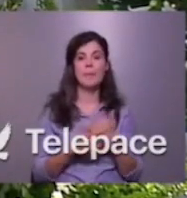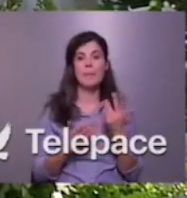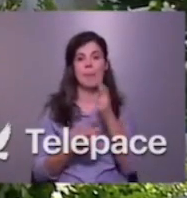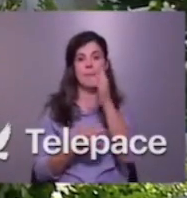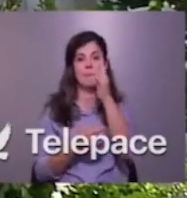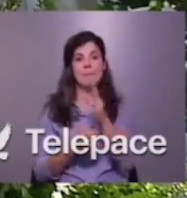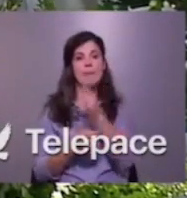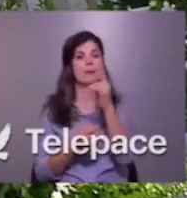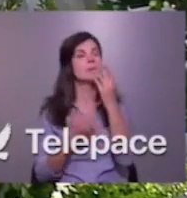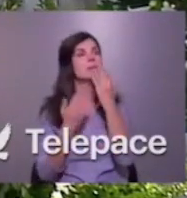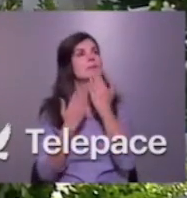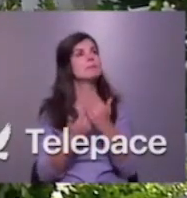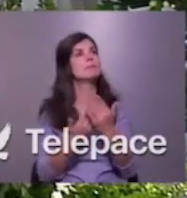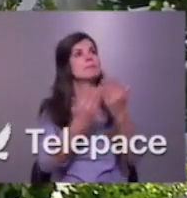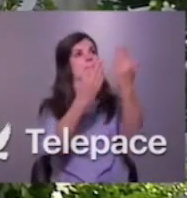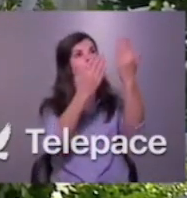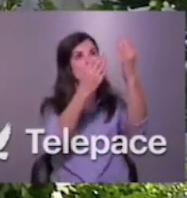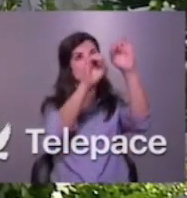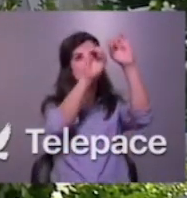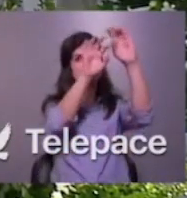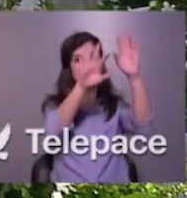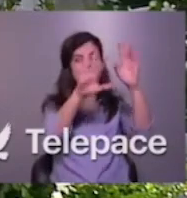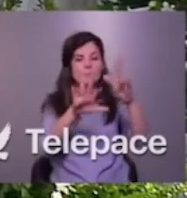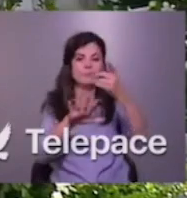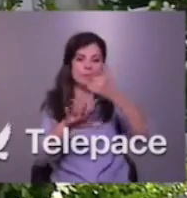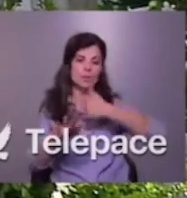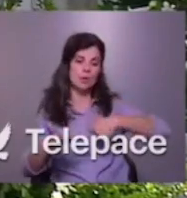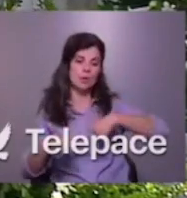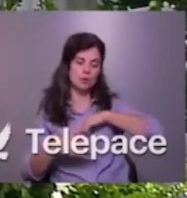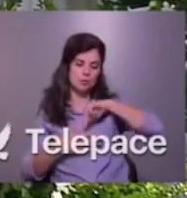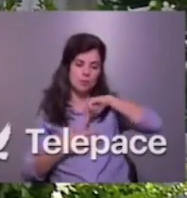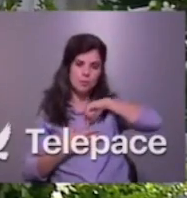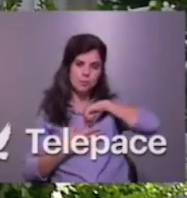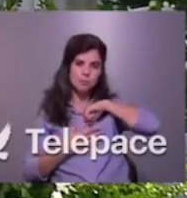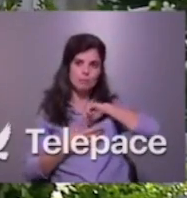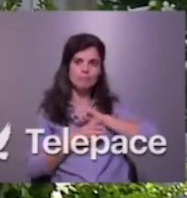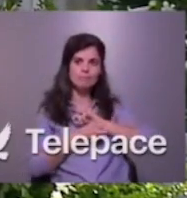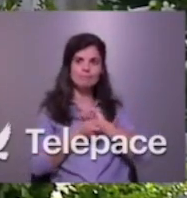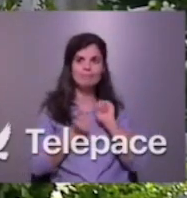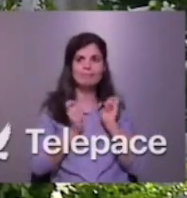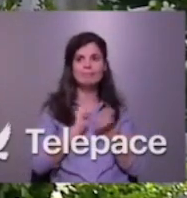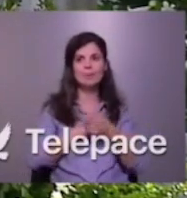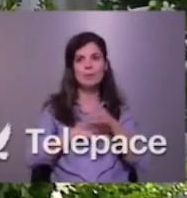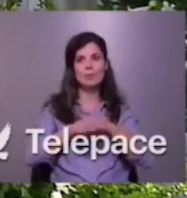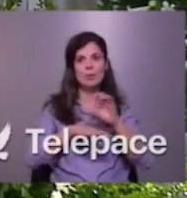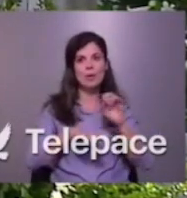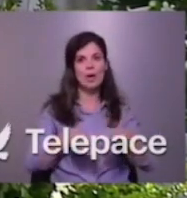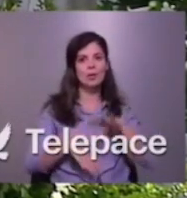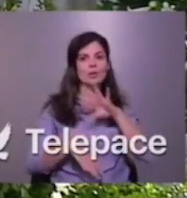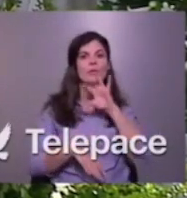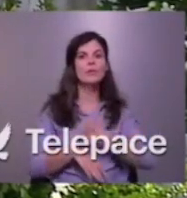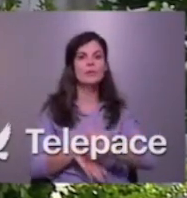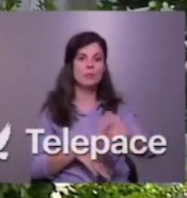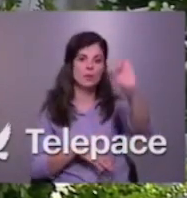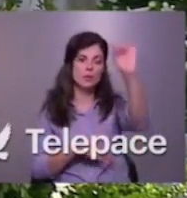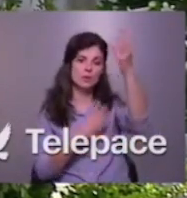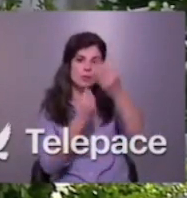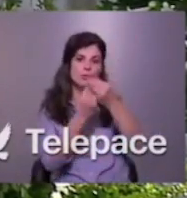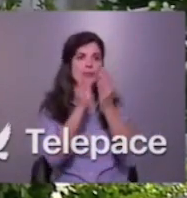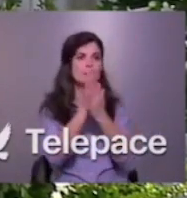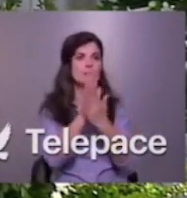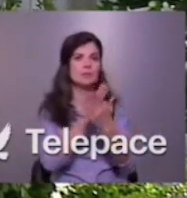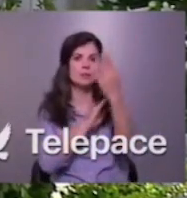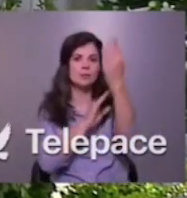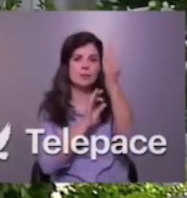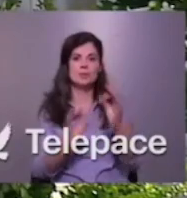sobre os quais invocamos a vossa bênção, se vão transformando à imagem do vosso Filho, Ele que vive e